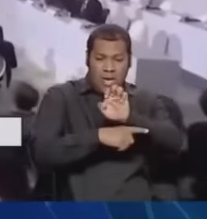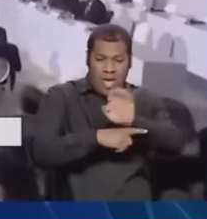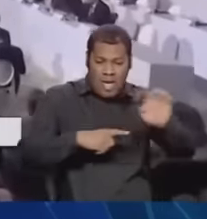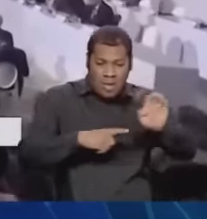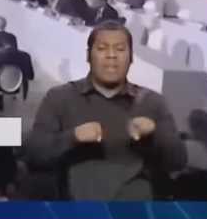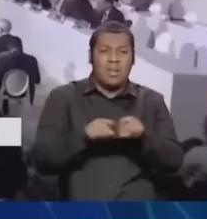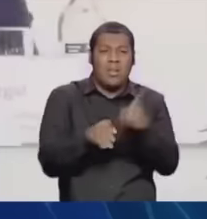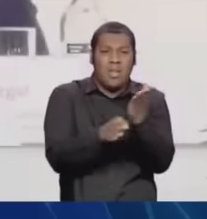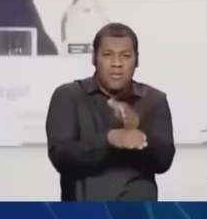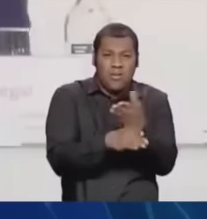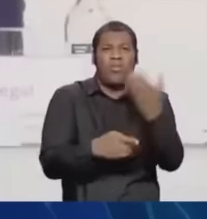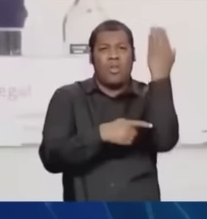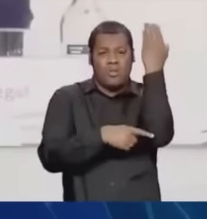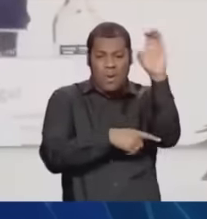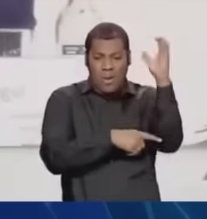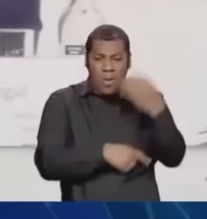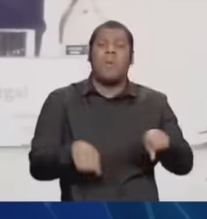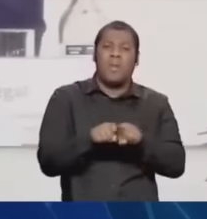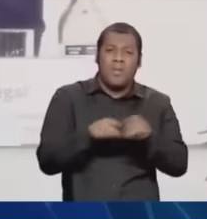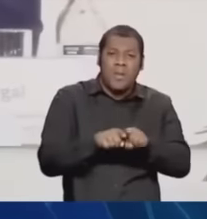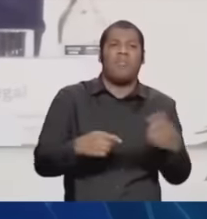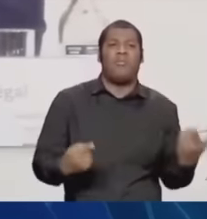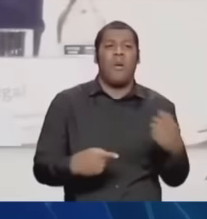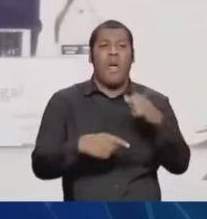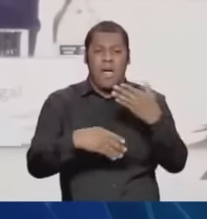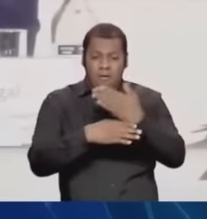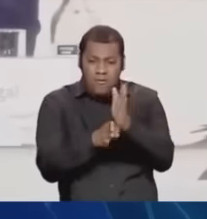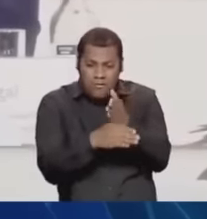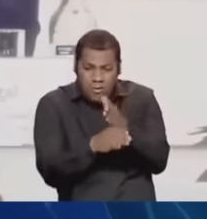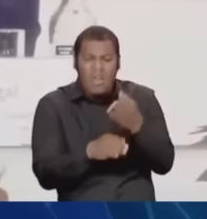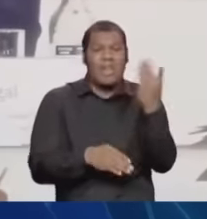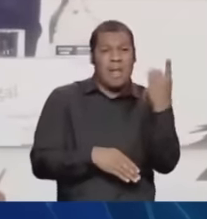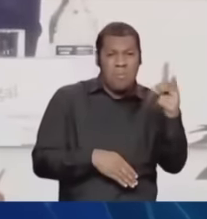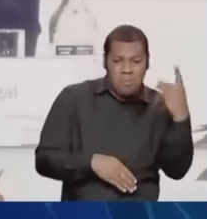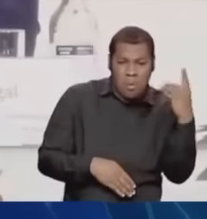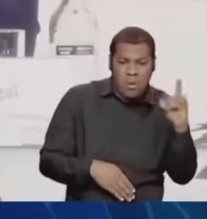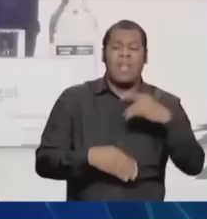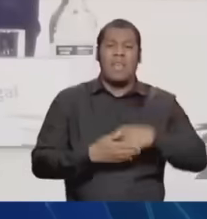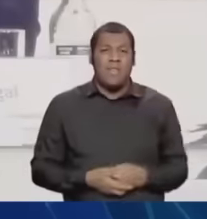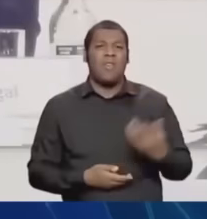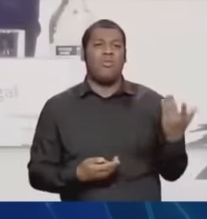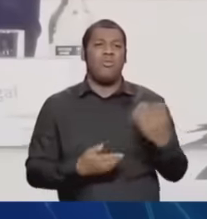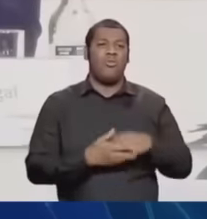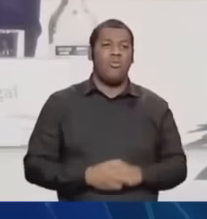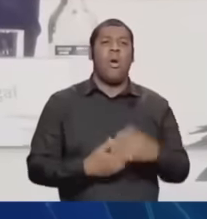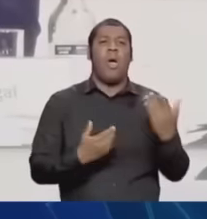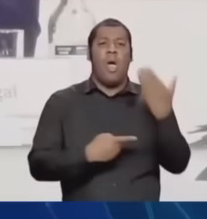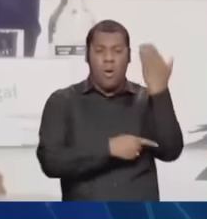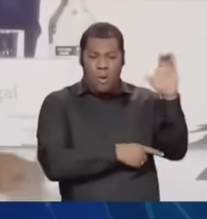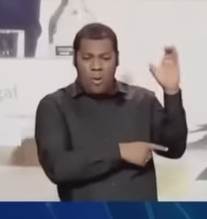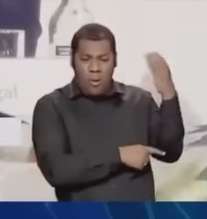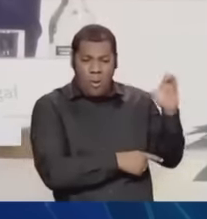a Amazônia peruana, a Amazônia venezuelana, a Amazônia boliviana, a Amazônia da Guiana, a Amazônia do